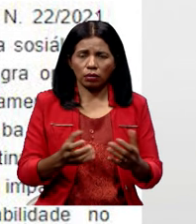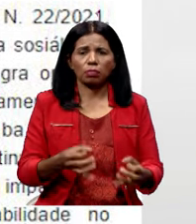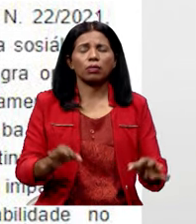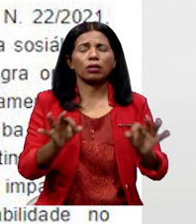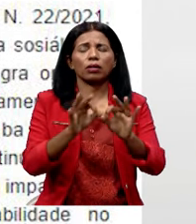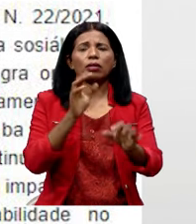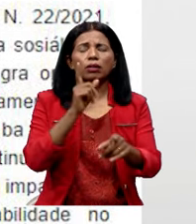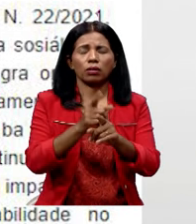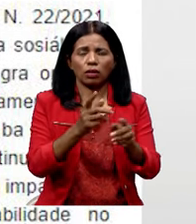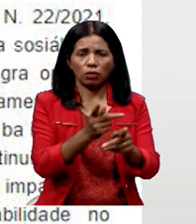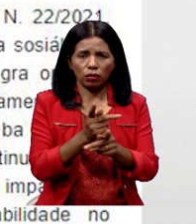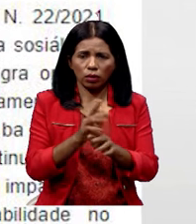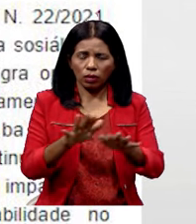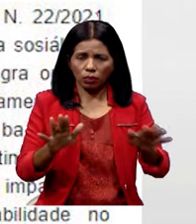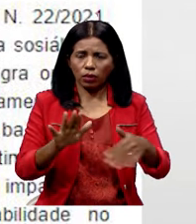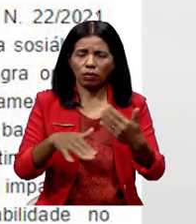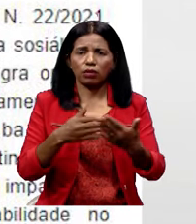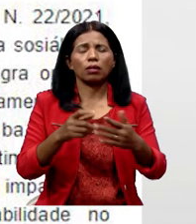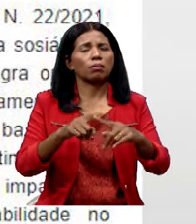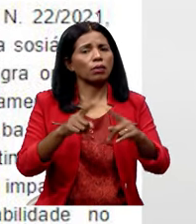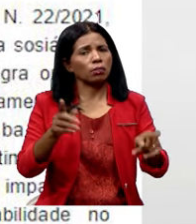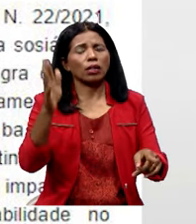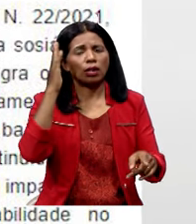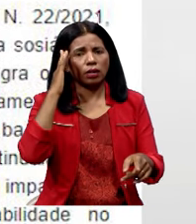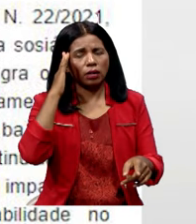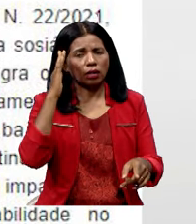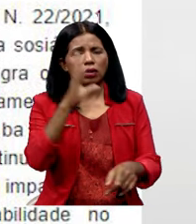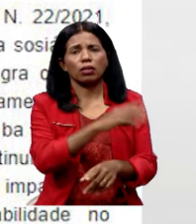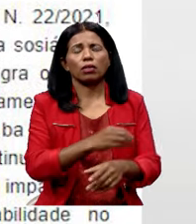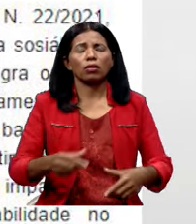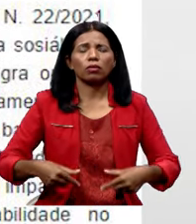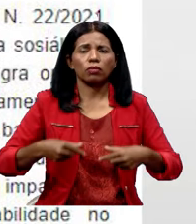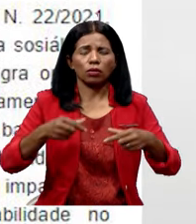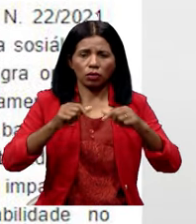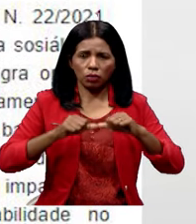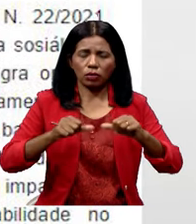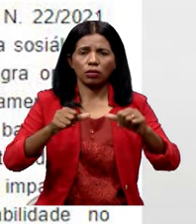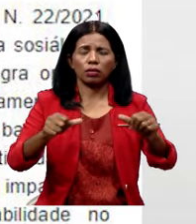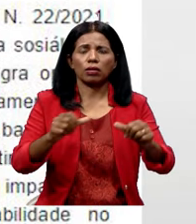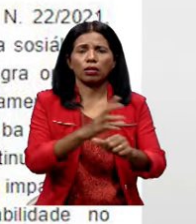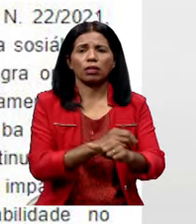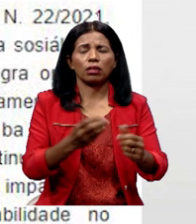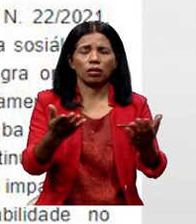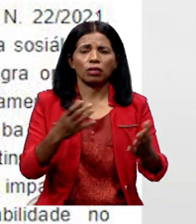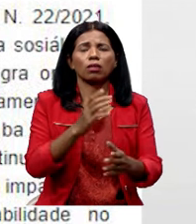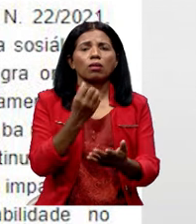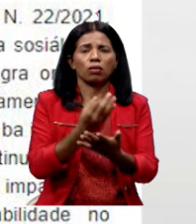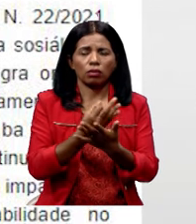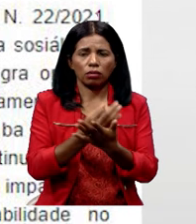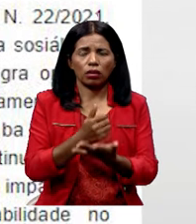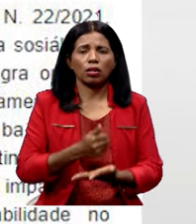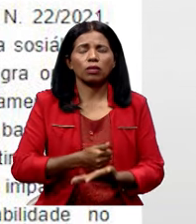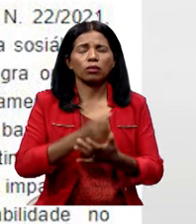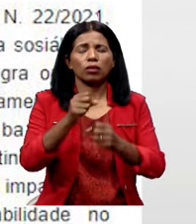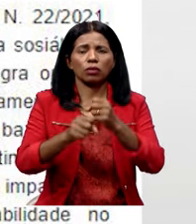tu protege labari kiksira, mai be hatene katak, molok fo continuidade ba disponibilidade subsídio apoia